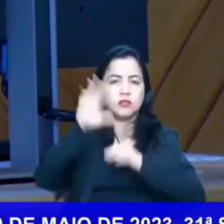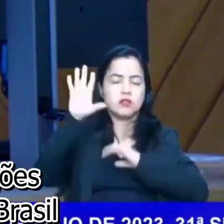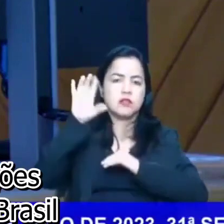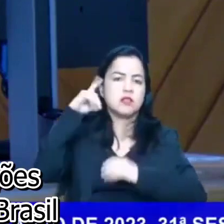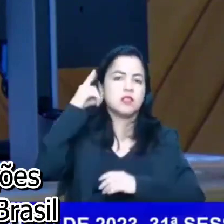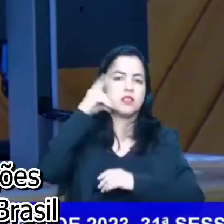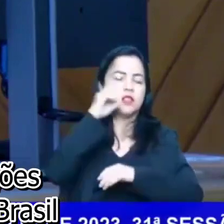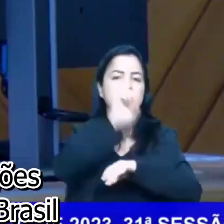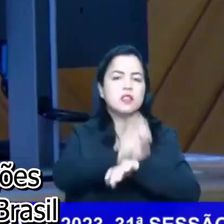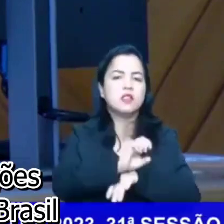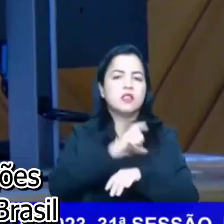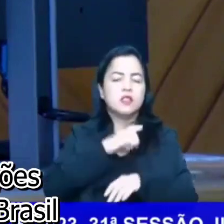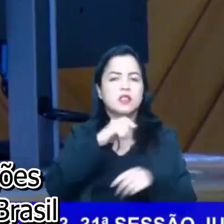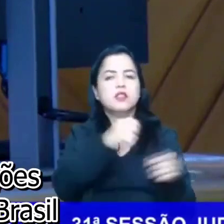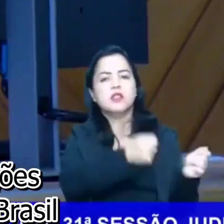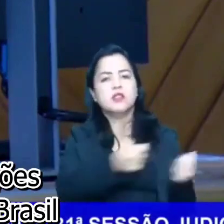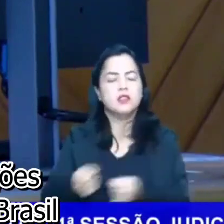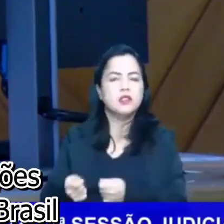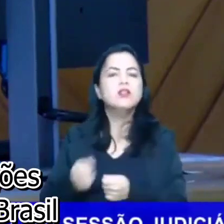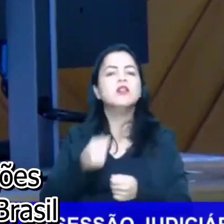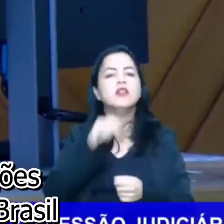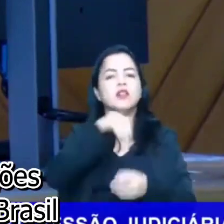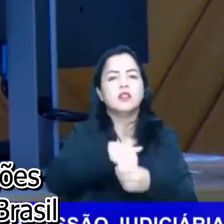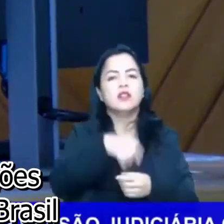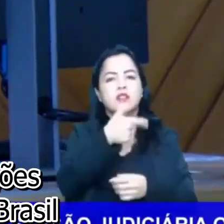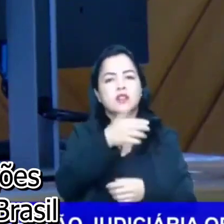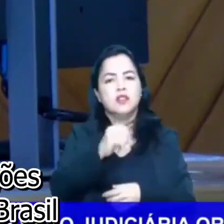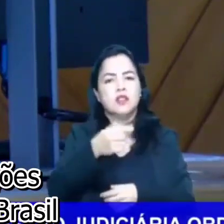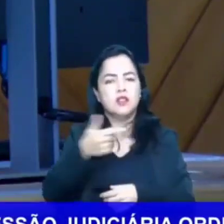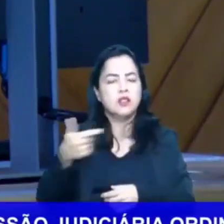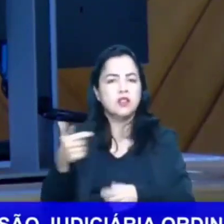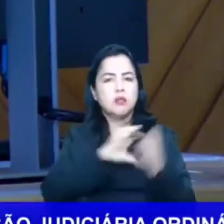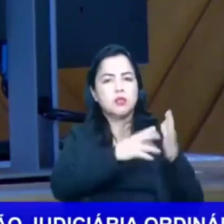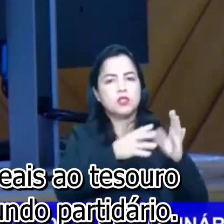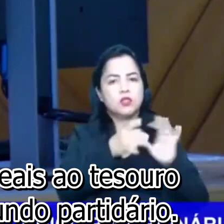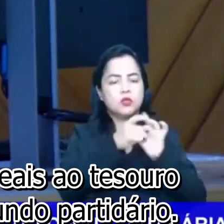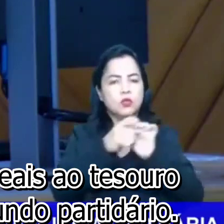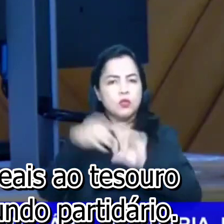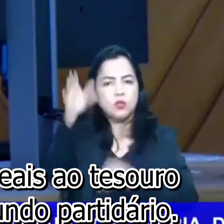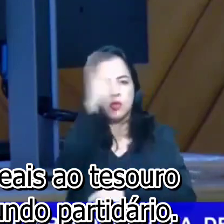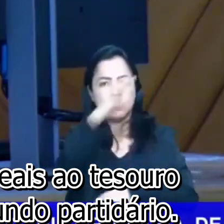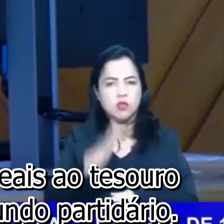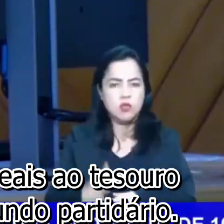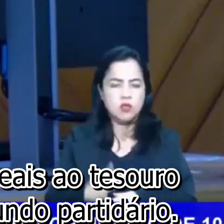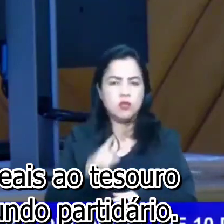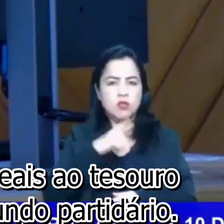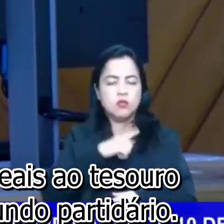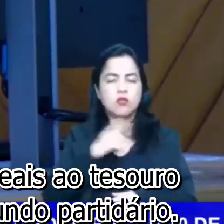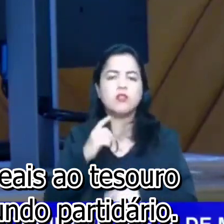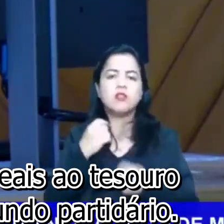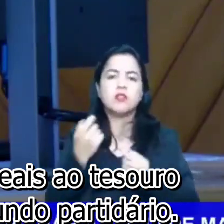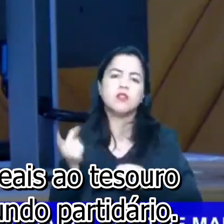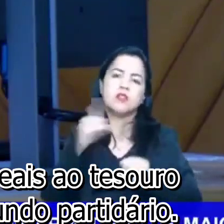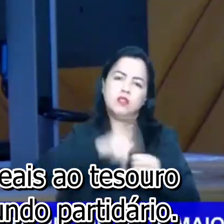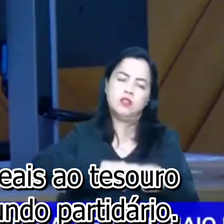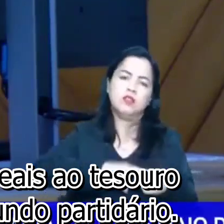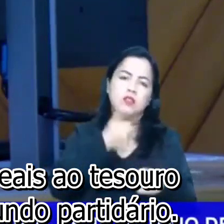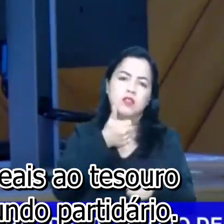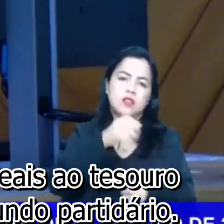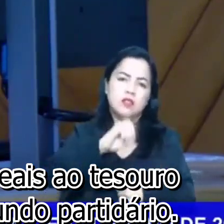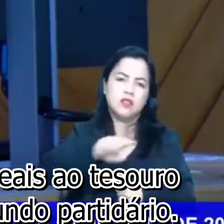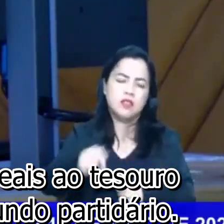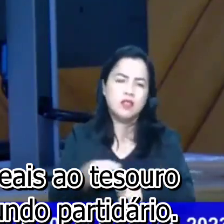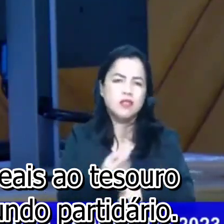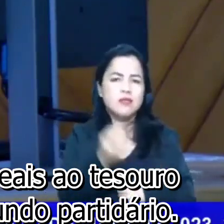ao cargo de deputado estadual nas eleições de 2022 pelo Partido União Brasil, e determina o recolhimento da quantia de R$10 mil